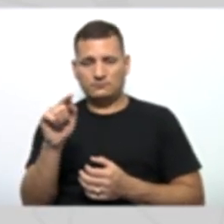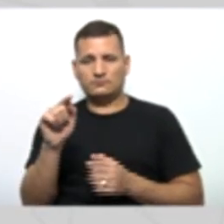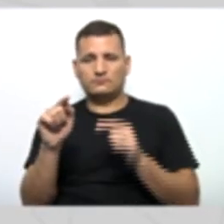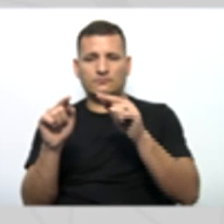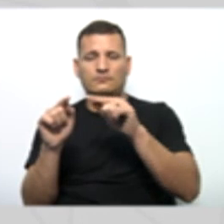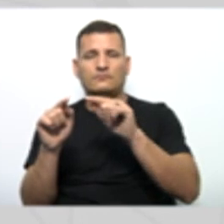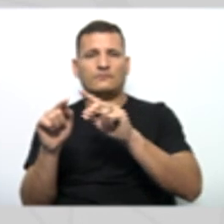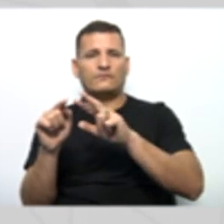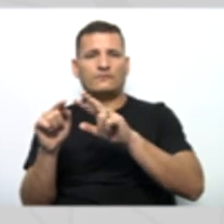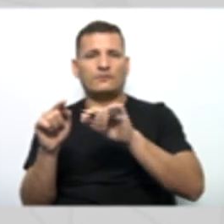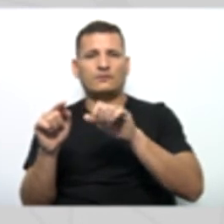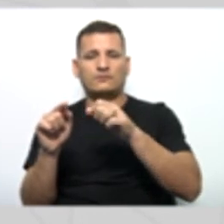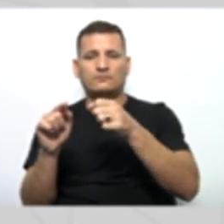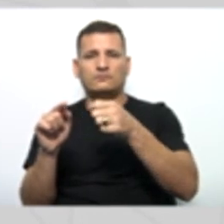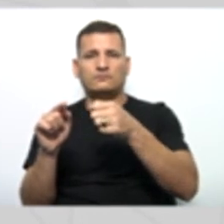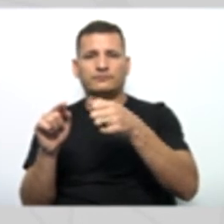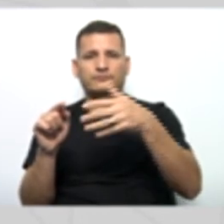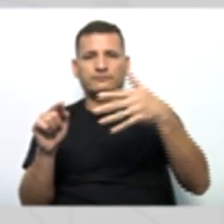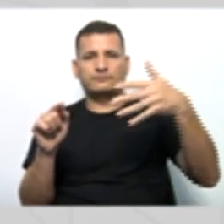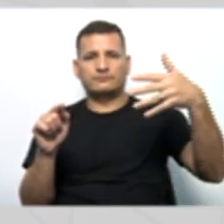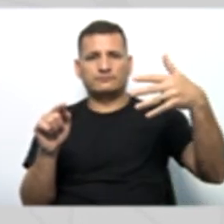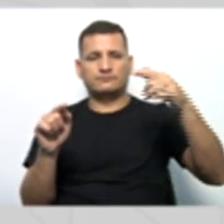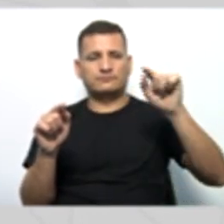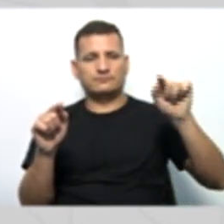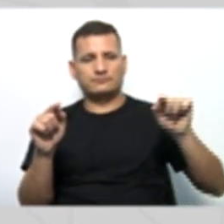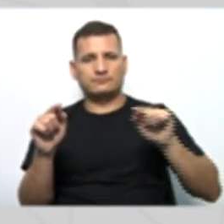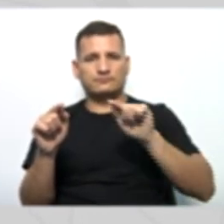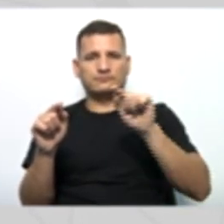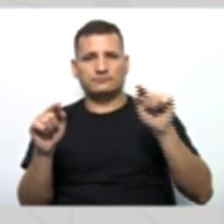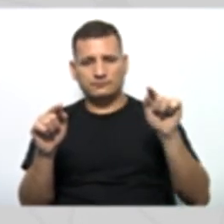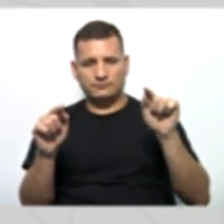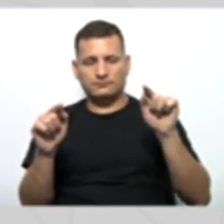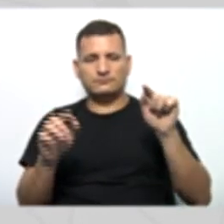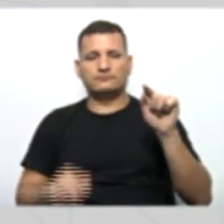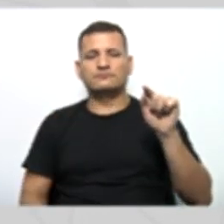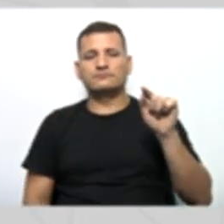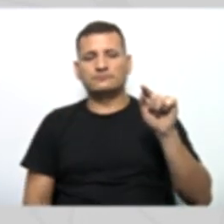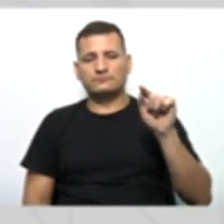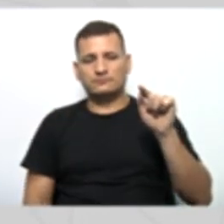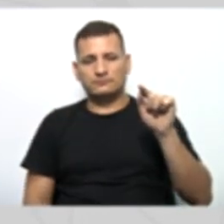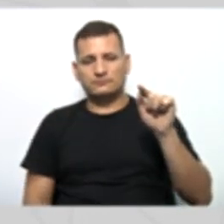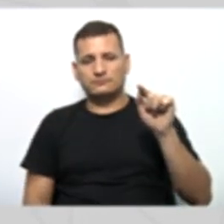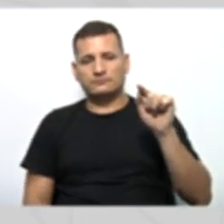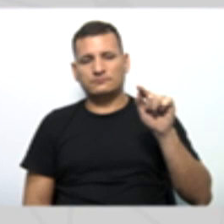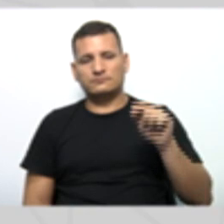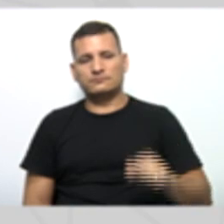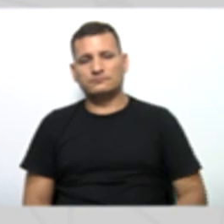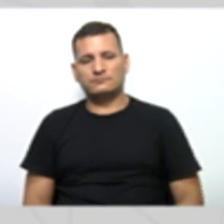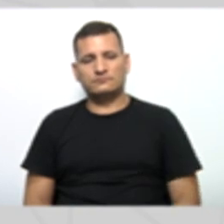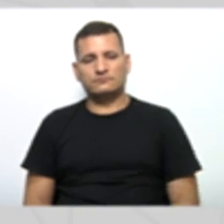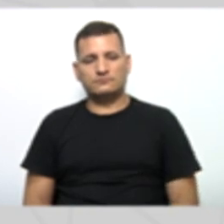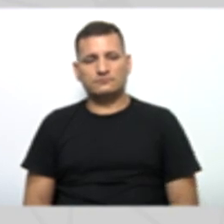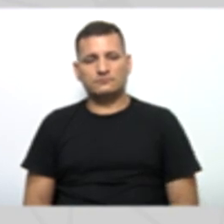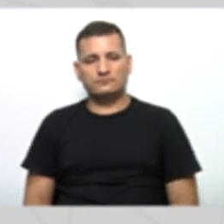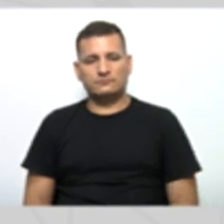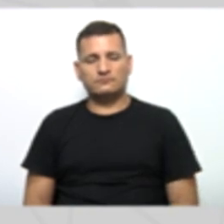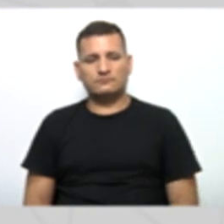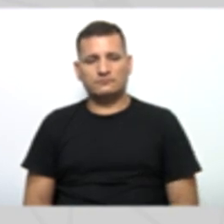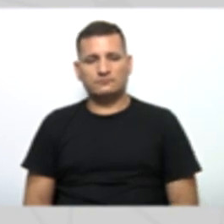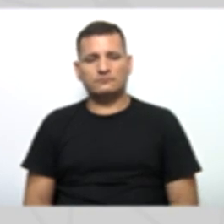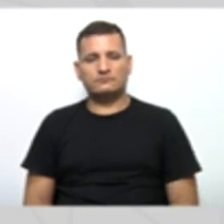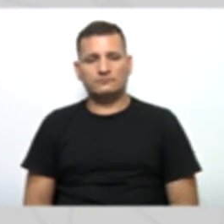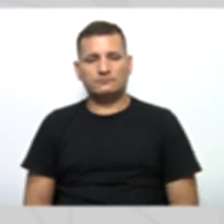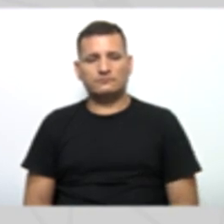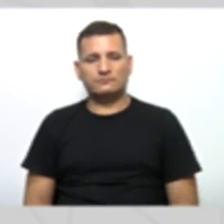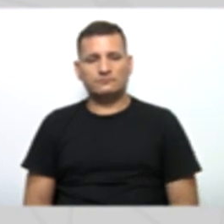será estendido por outro, certo? Olha aí o exemplo que eu dei para vocês